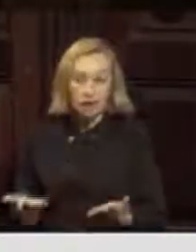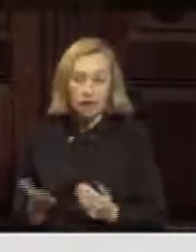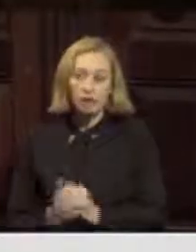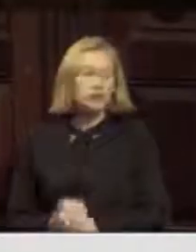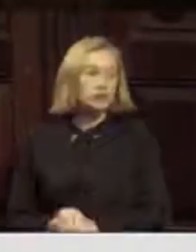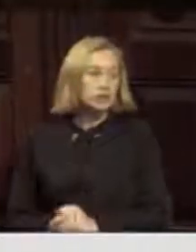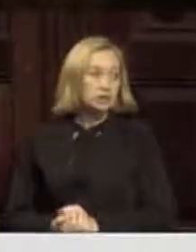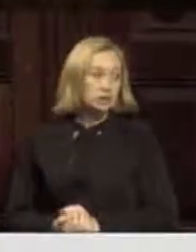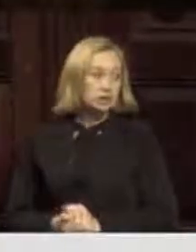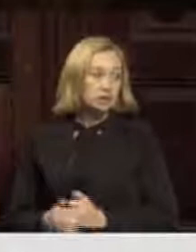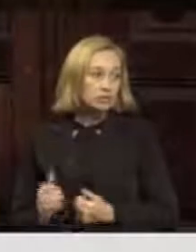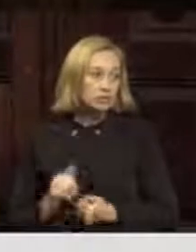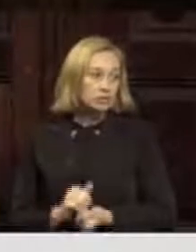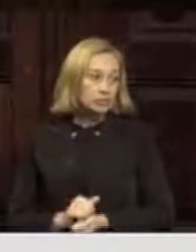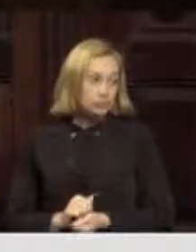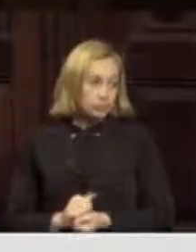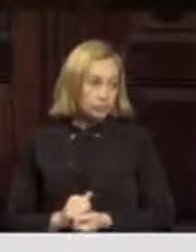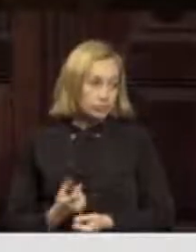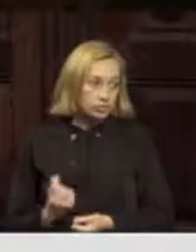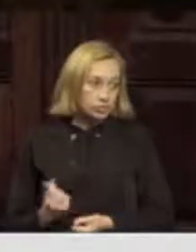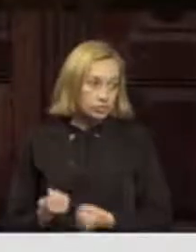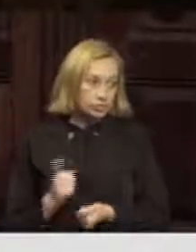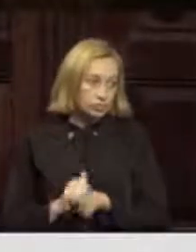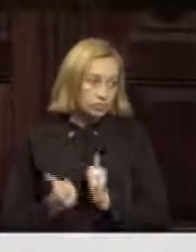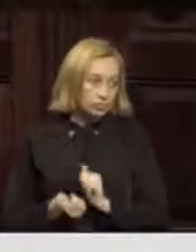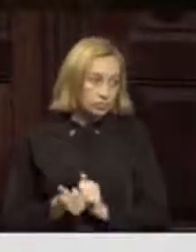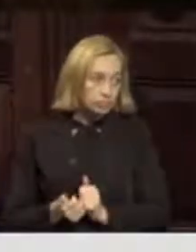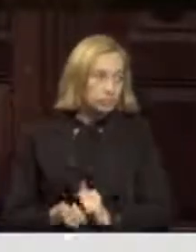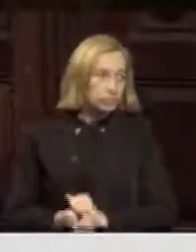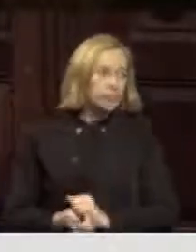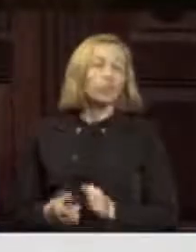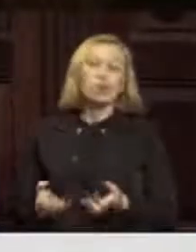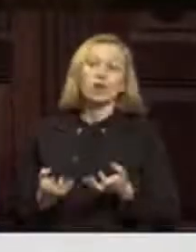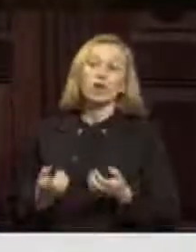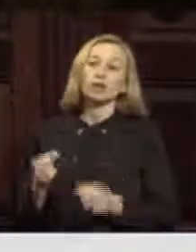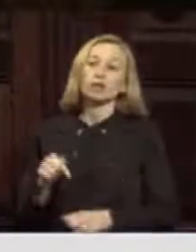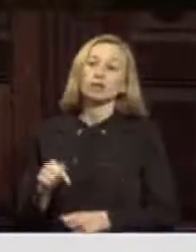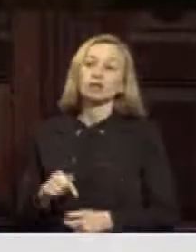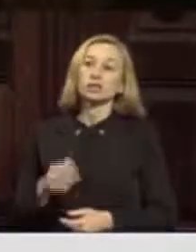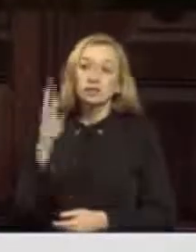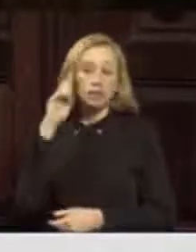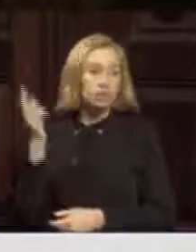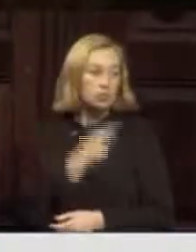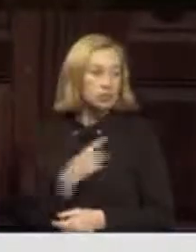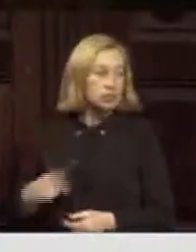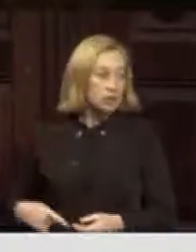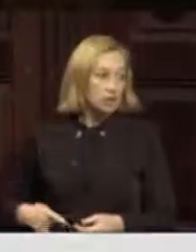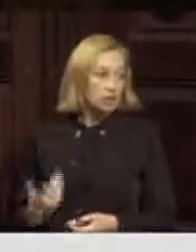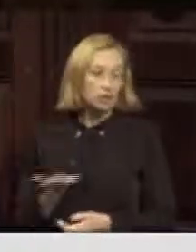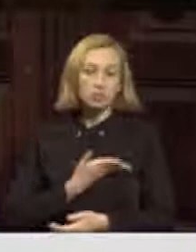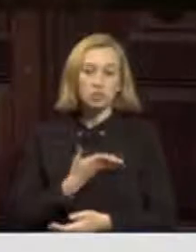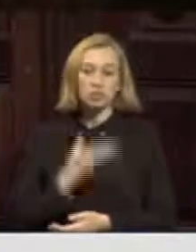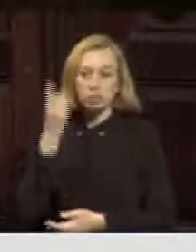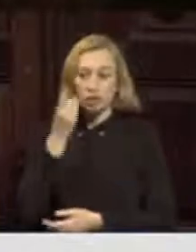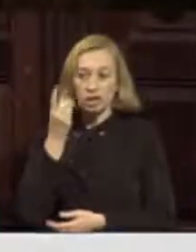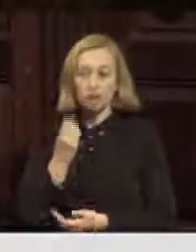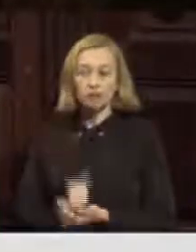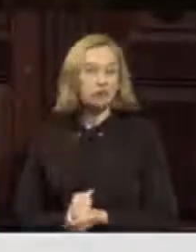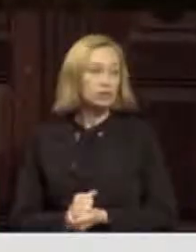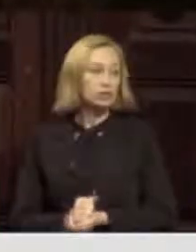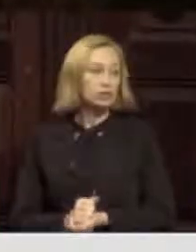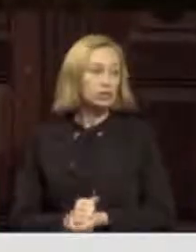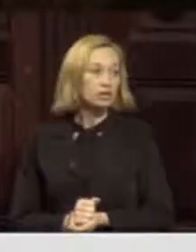significativo na atividade econômica do Rio de Janeiro. Eu quero aqui, senhor presidente, senhoras e senhores deputados,